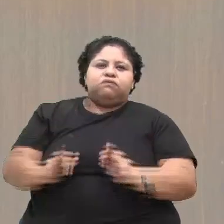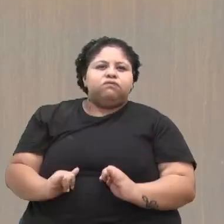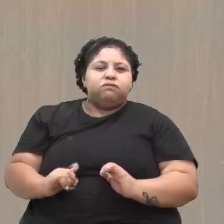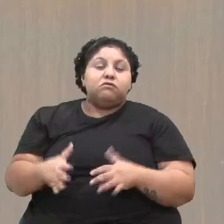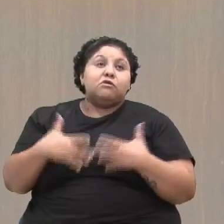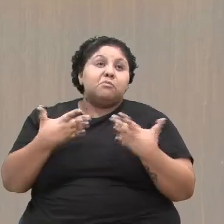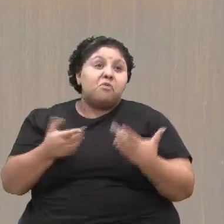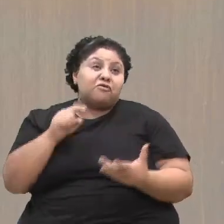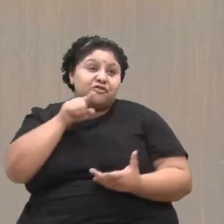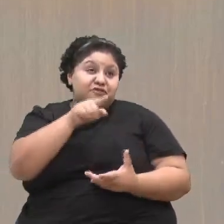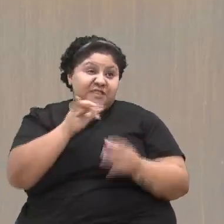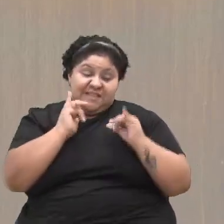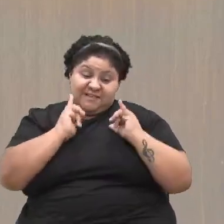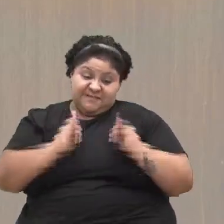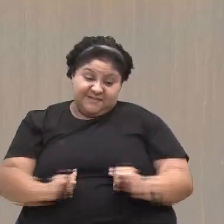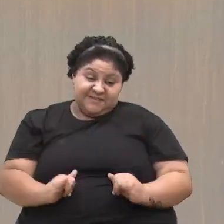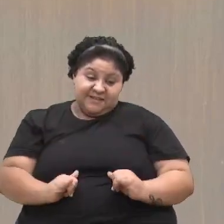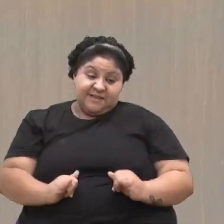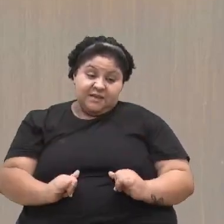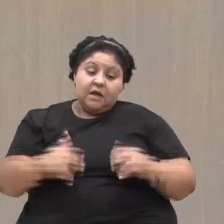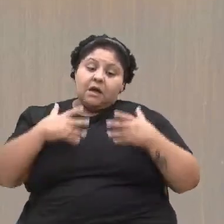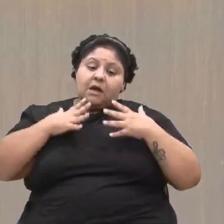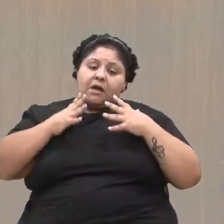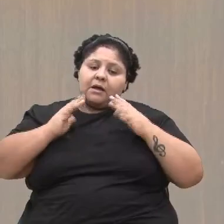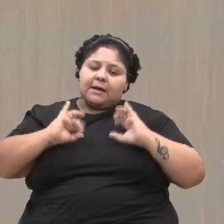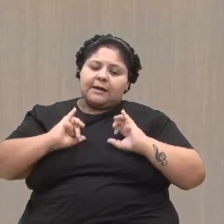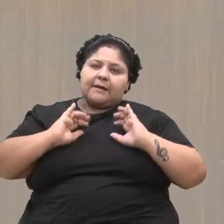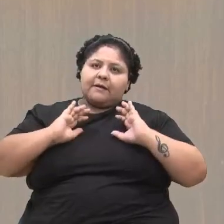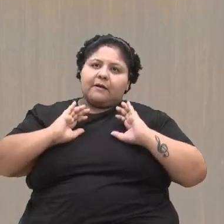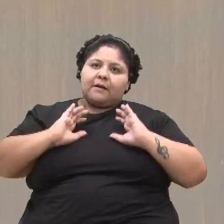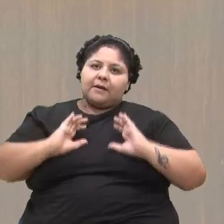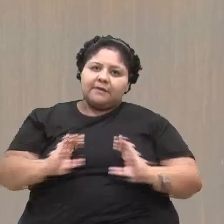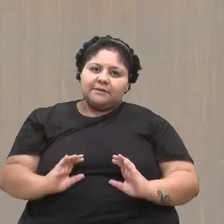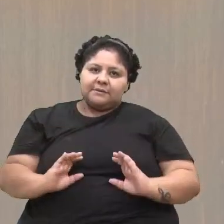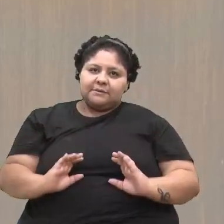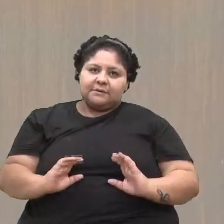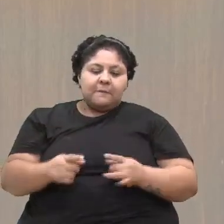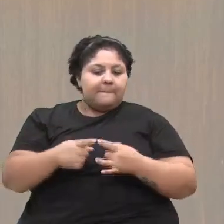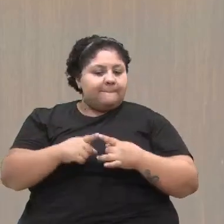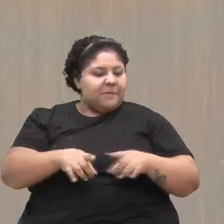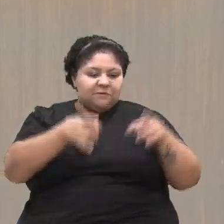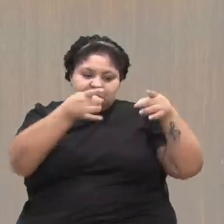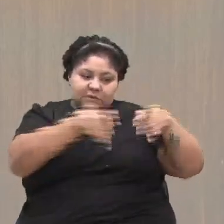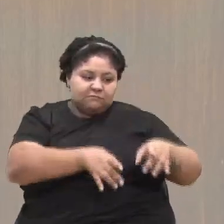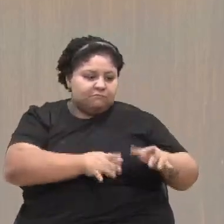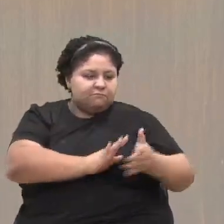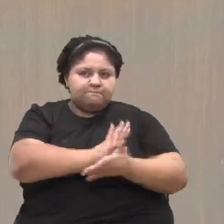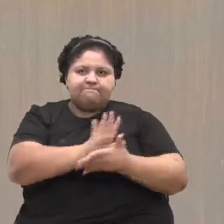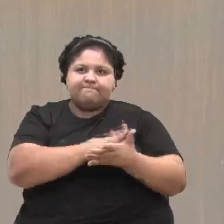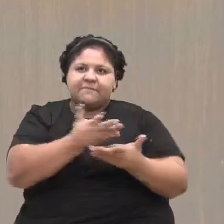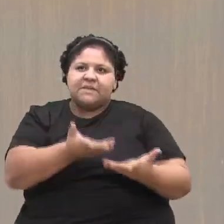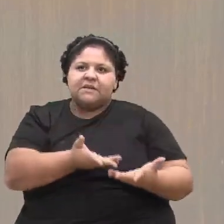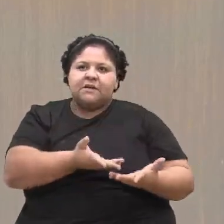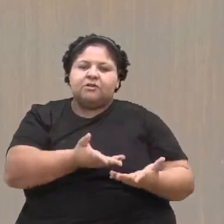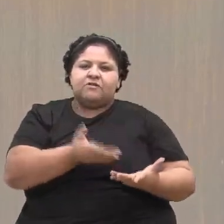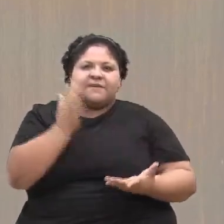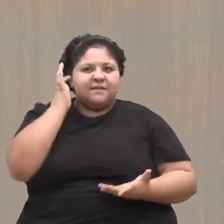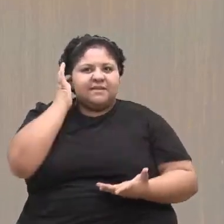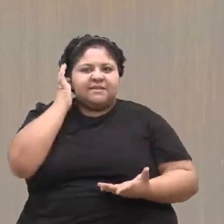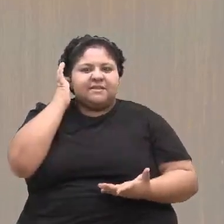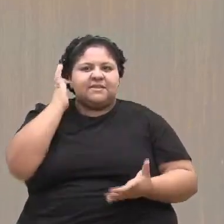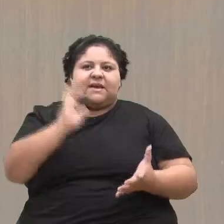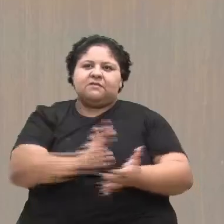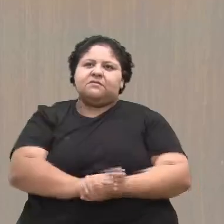estar cansada, descanse, mas não desista. Então é esta frase que um pouco resume